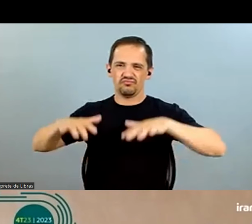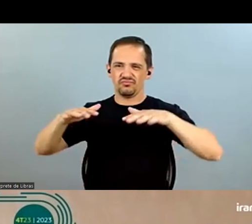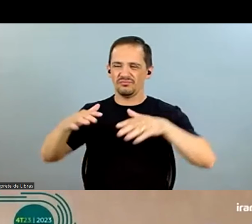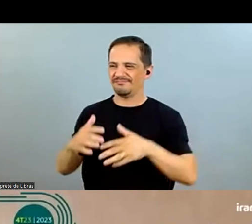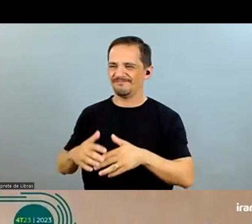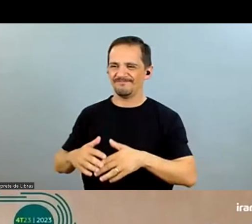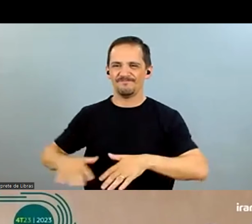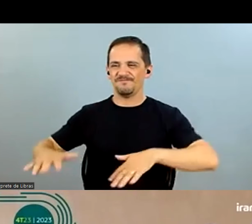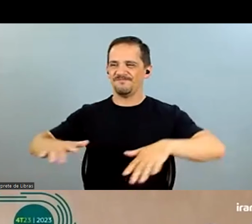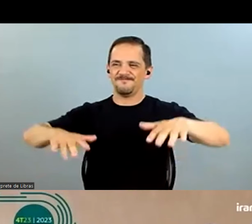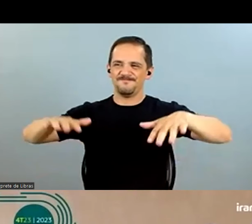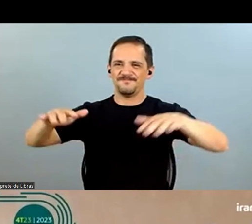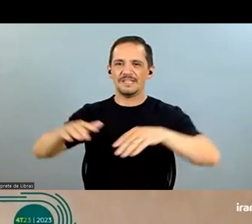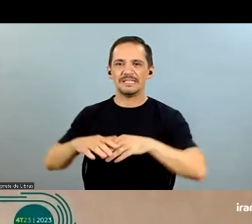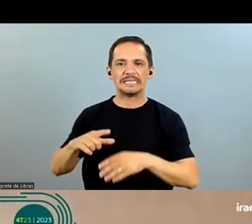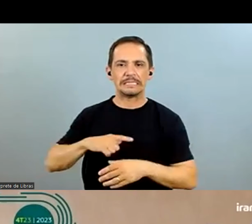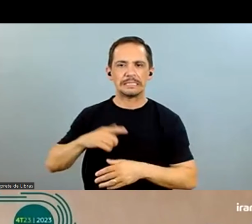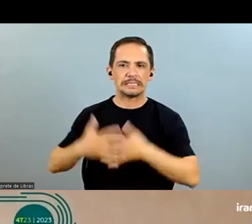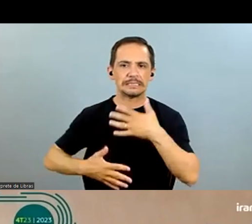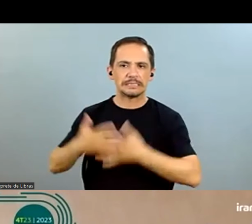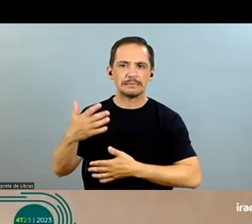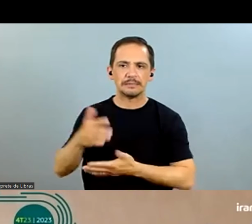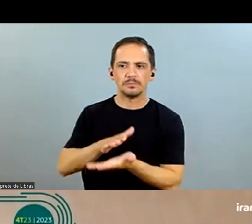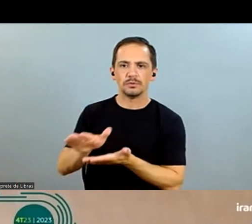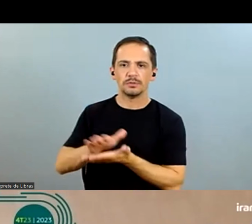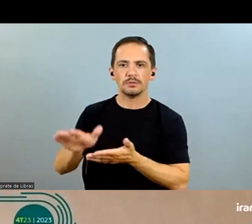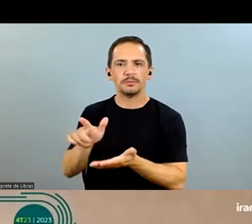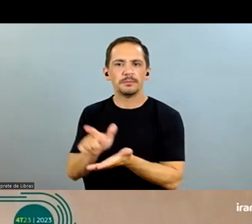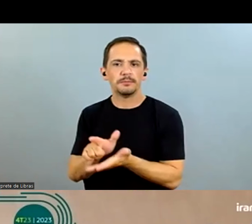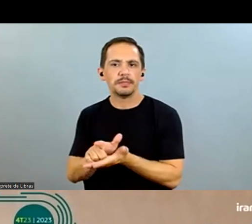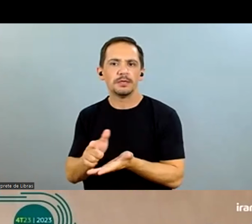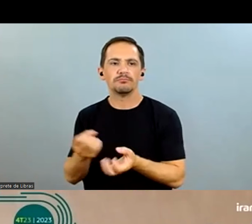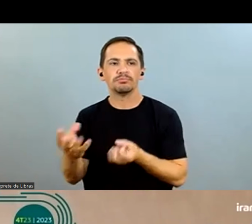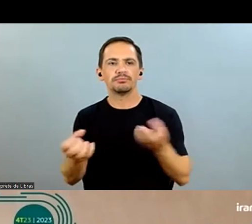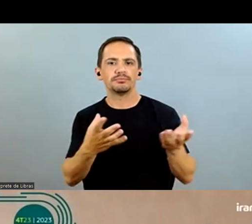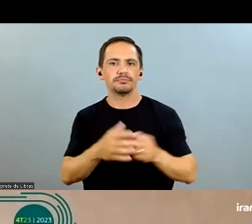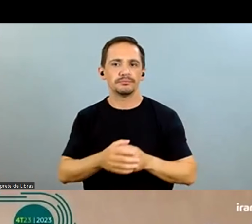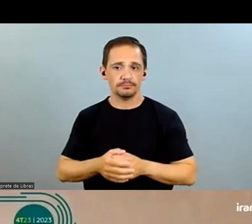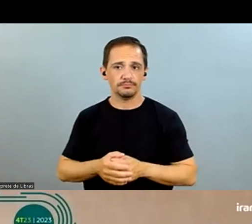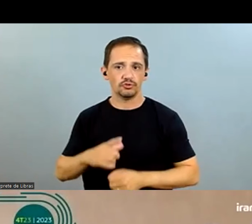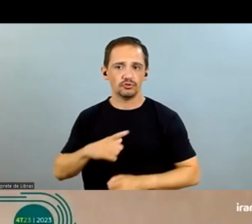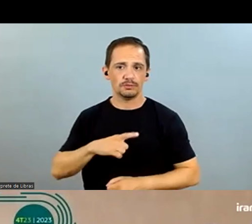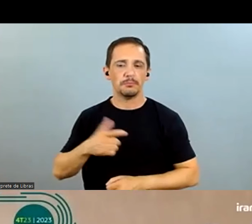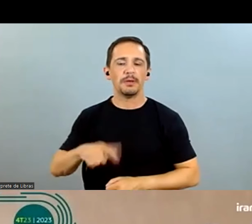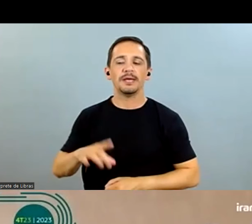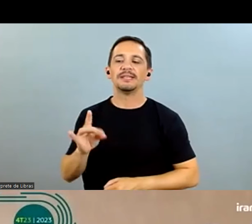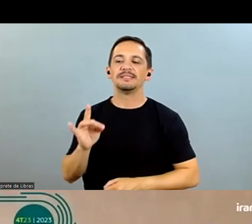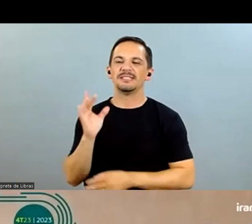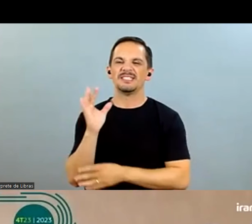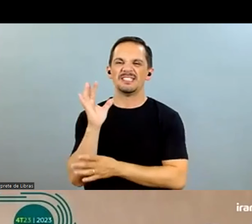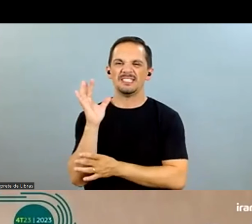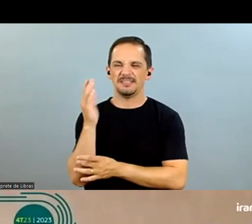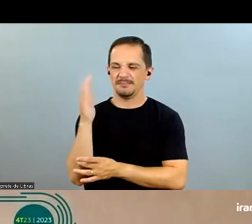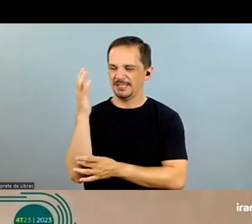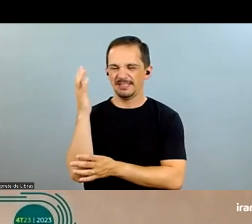segue afetando o segmento de papel e resinas para o primeiro trimestre de 2024 b a a